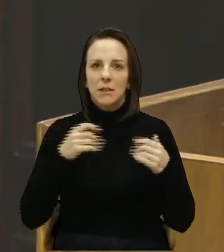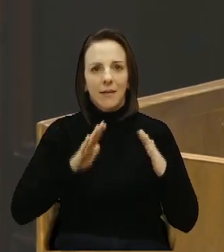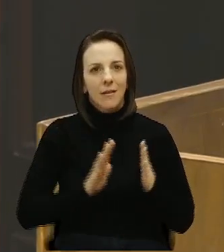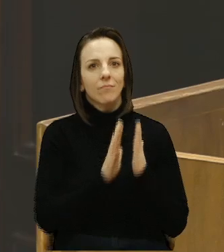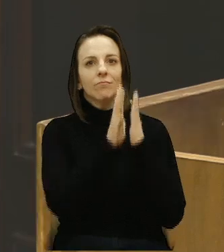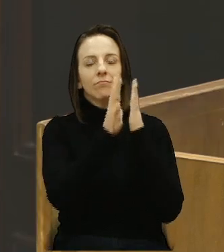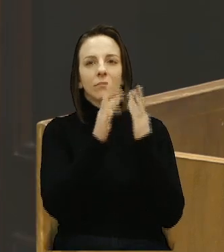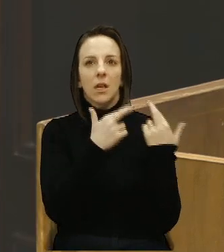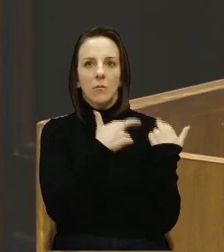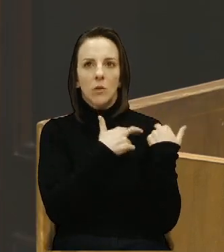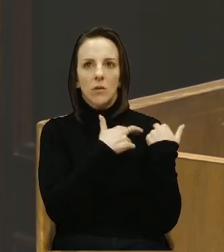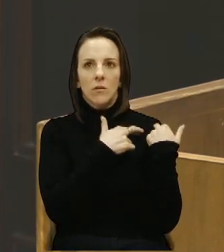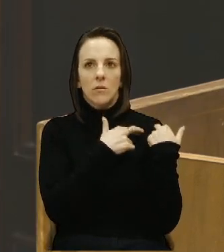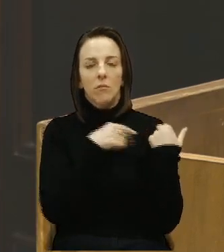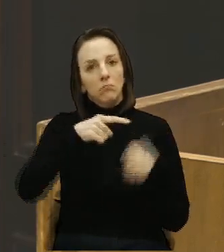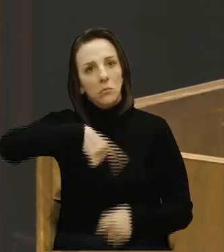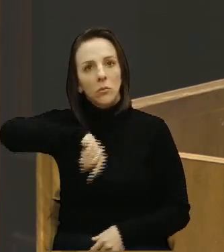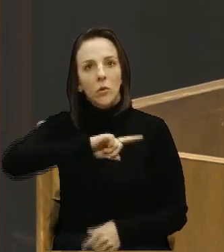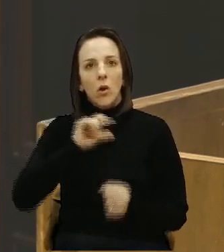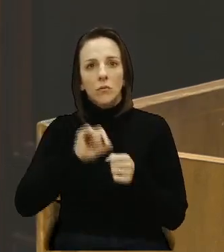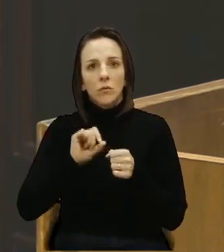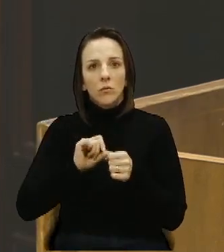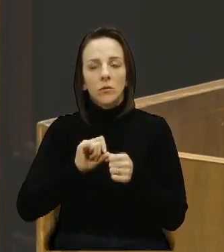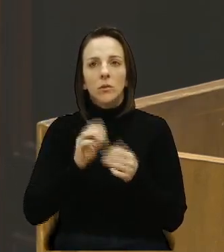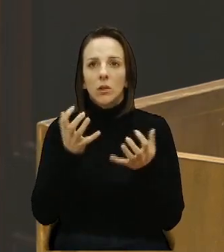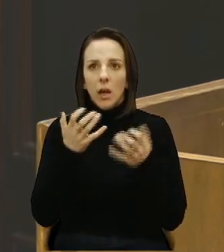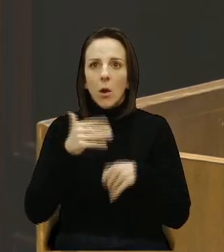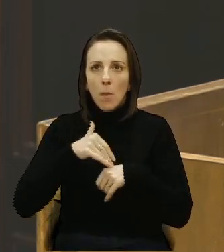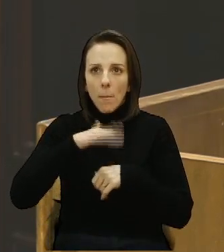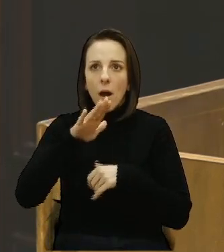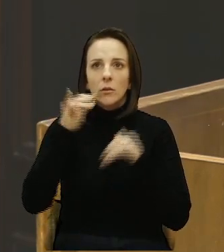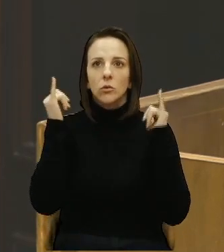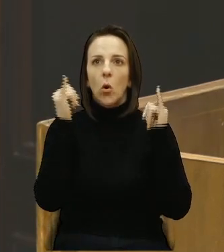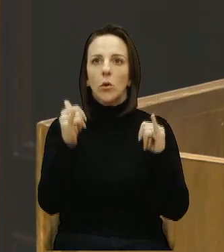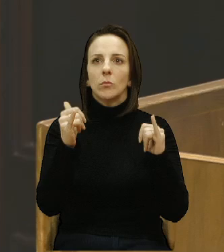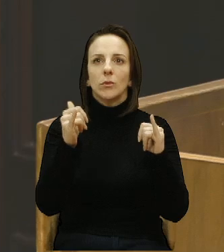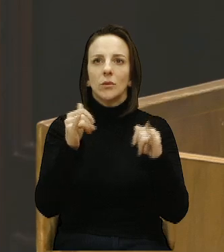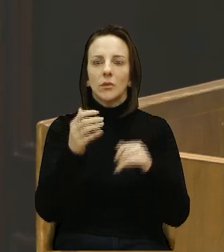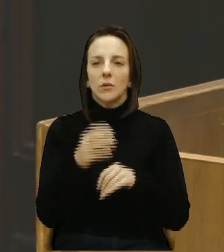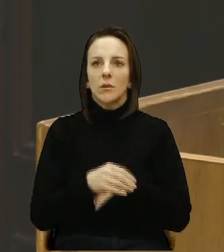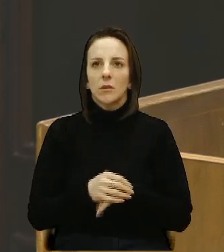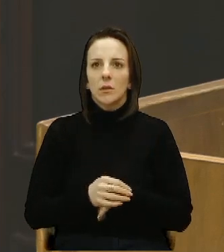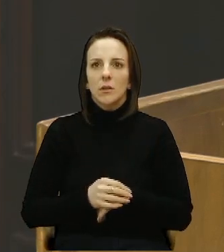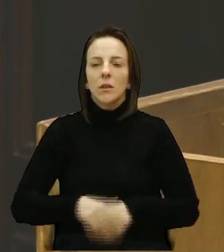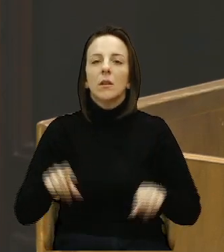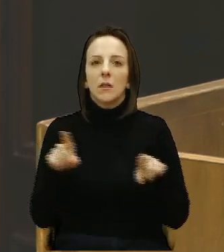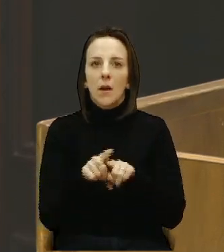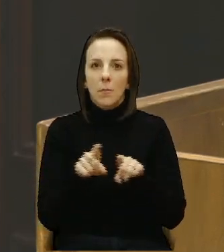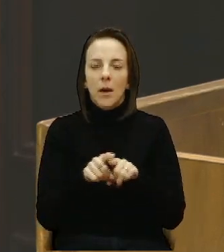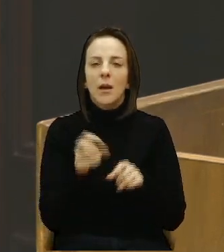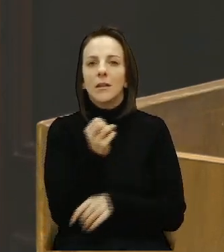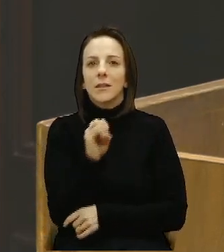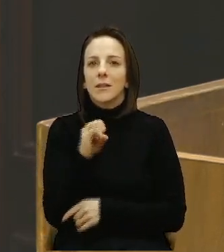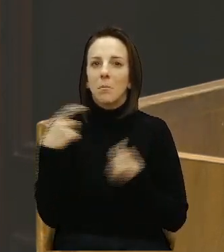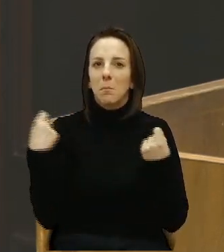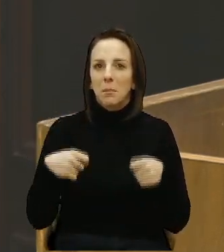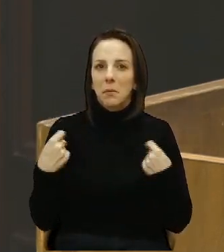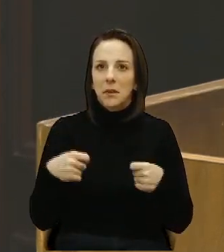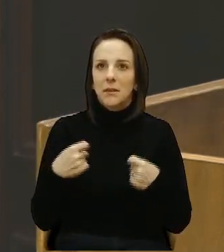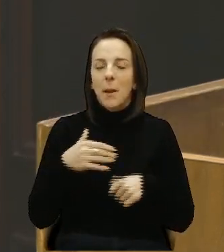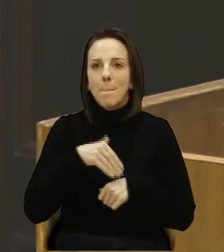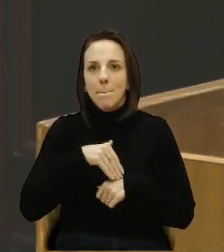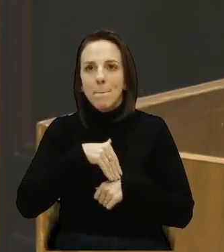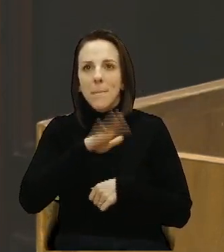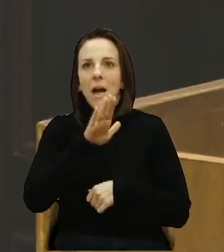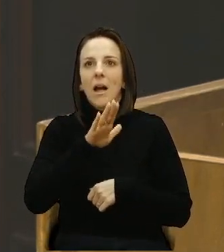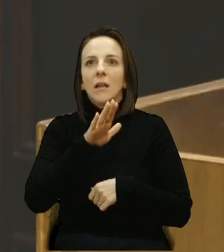responsabilidade esse tema, que faremos. Eu quero que tenha mais ônibus. E que, se for necessário, que se destine